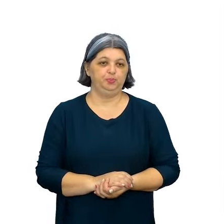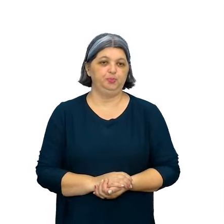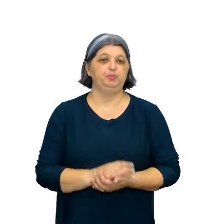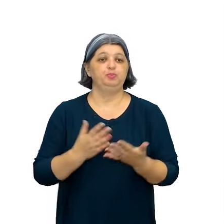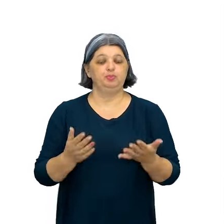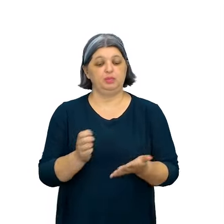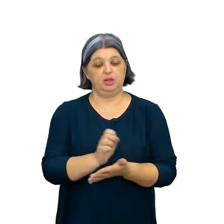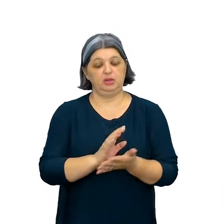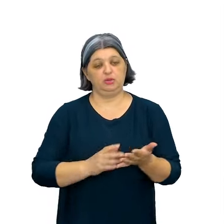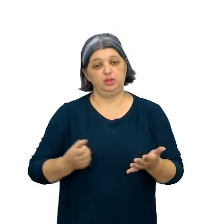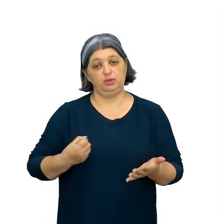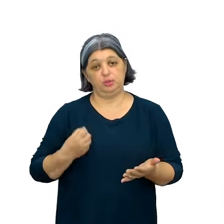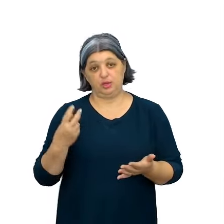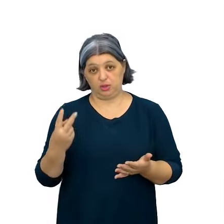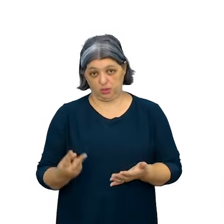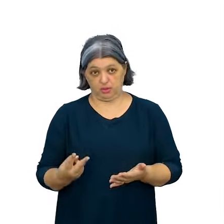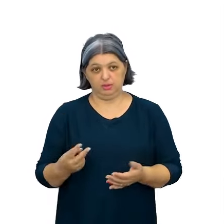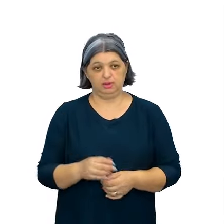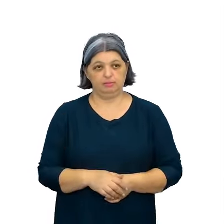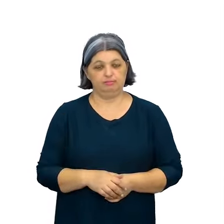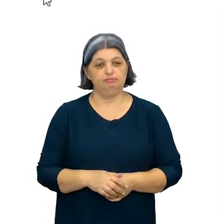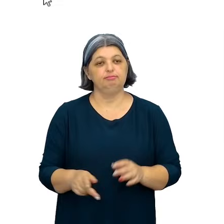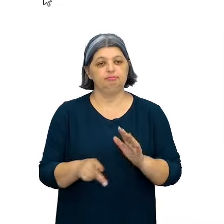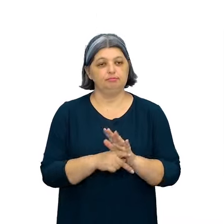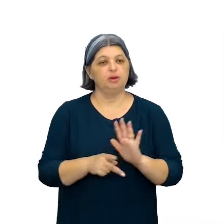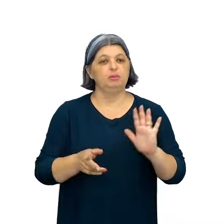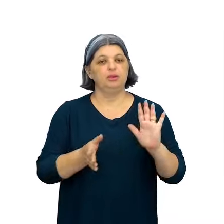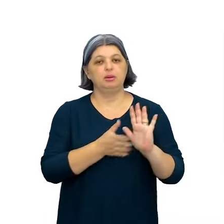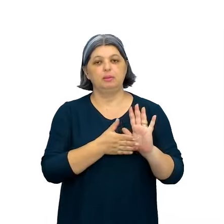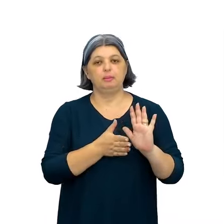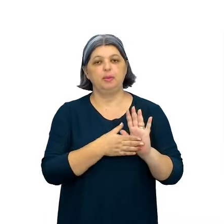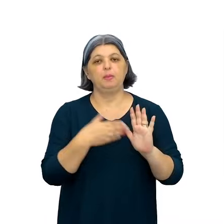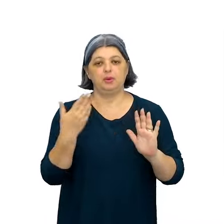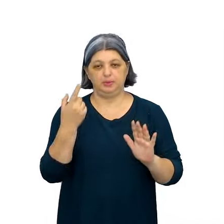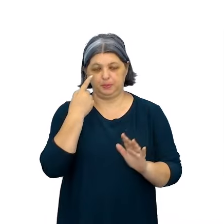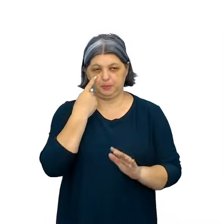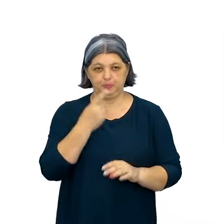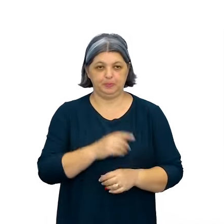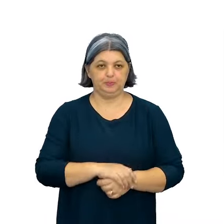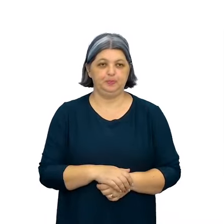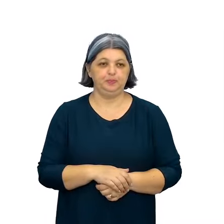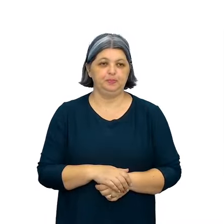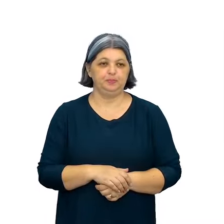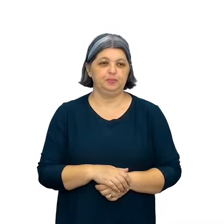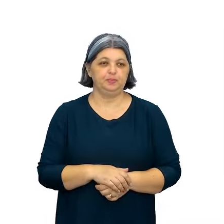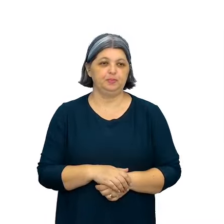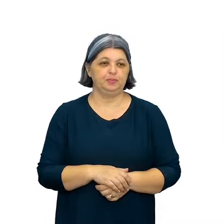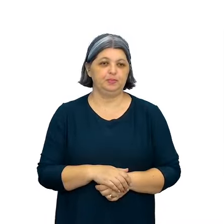atividade 2, nós vamos ter a seguinte proposição, tá? Só um minutinho, estou com...